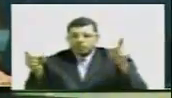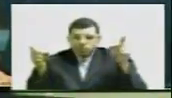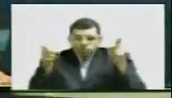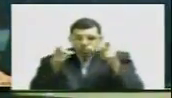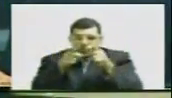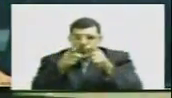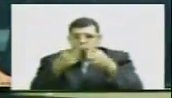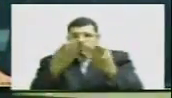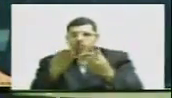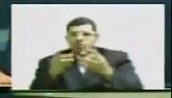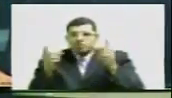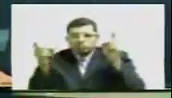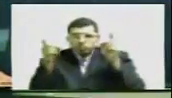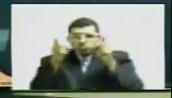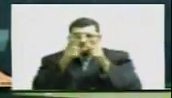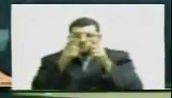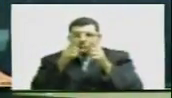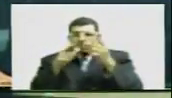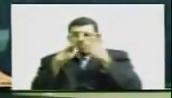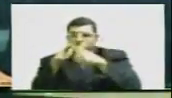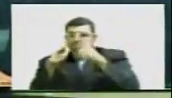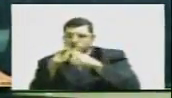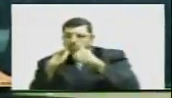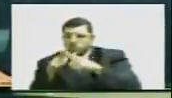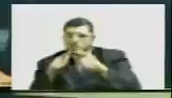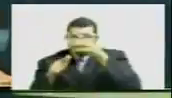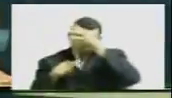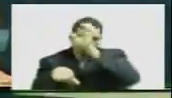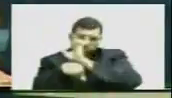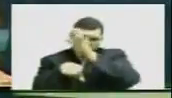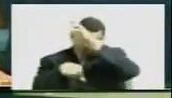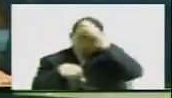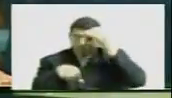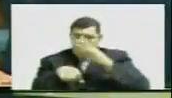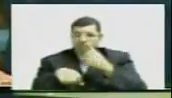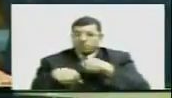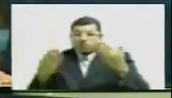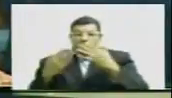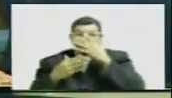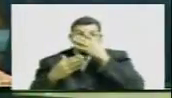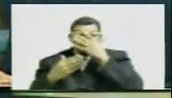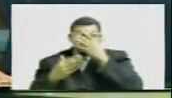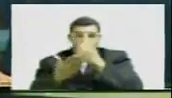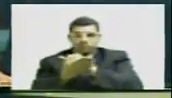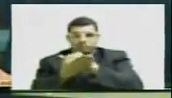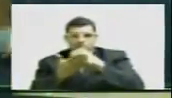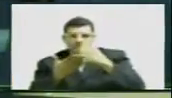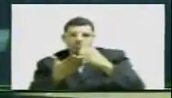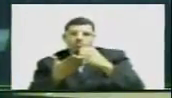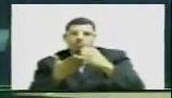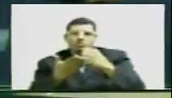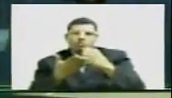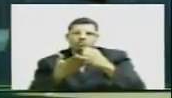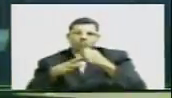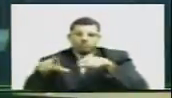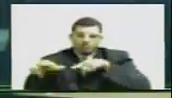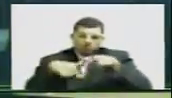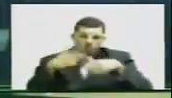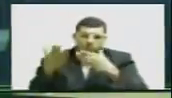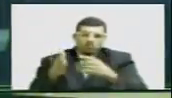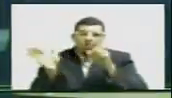reduzido e com isso diminua os problemas logísticos do nosso Estado. Eu hoje estou oficiando a